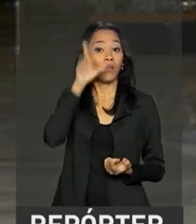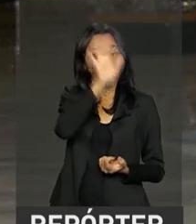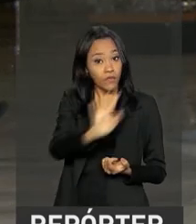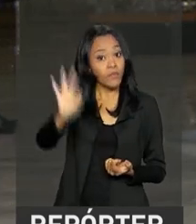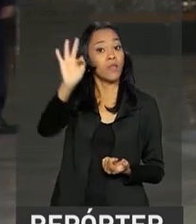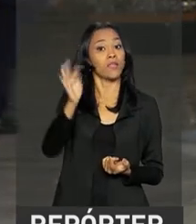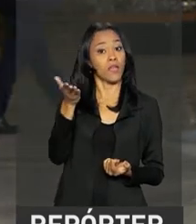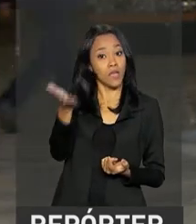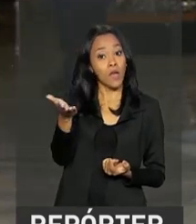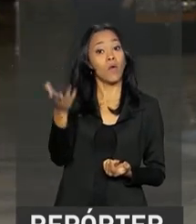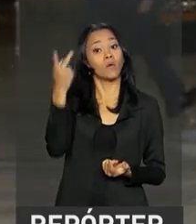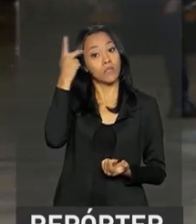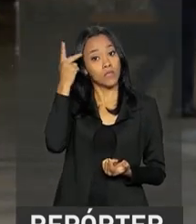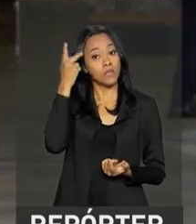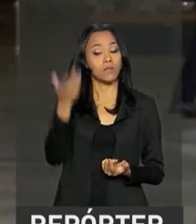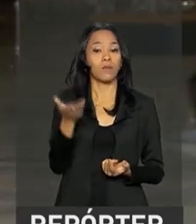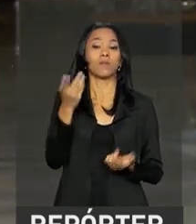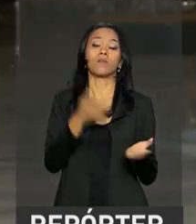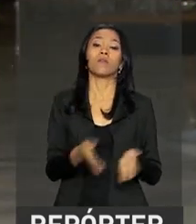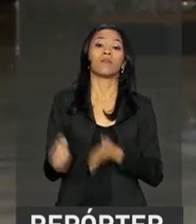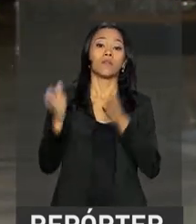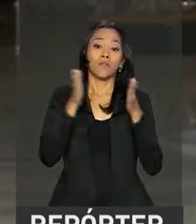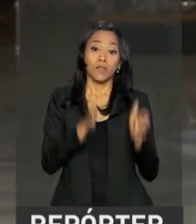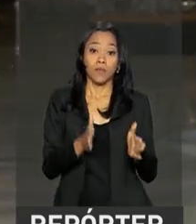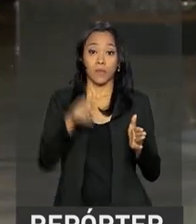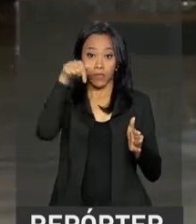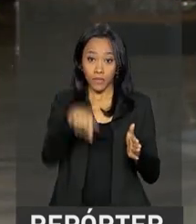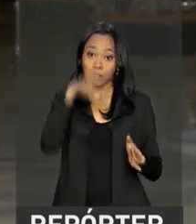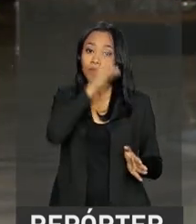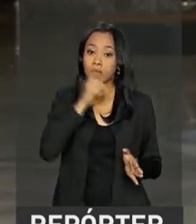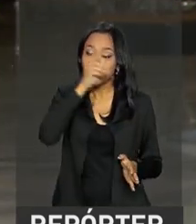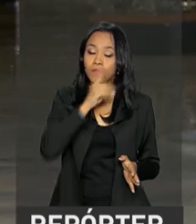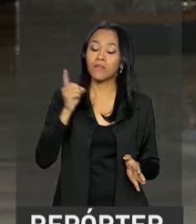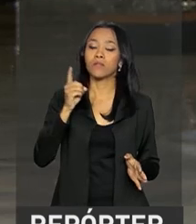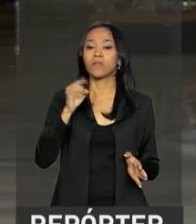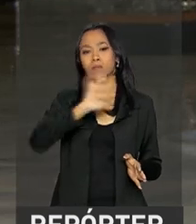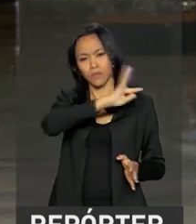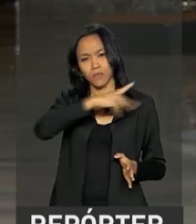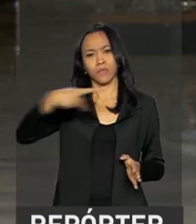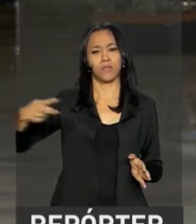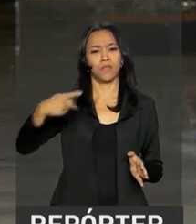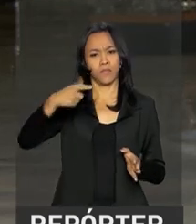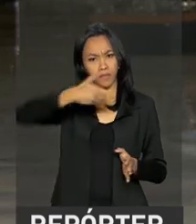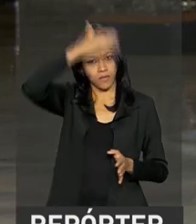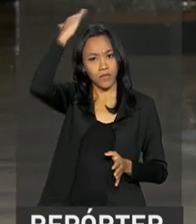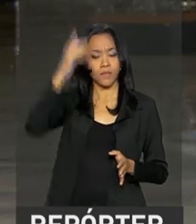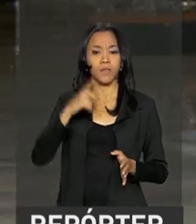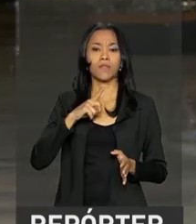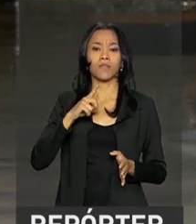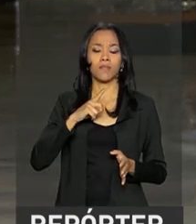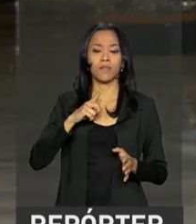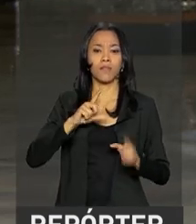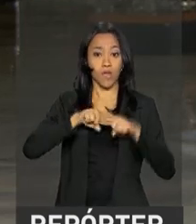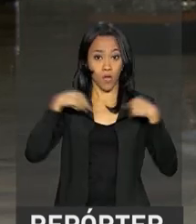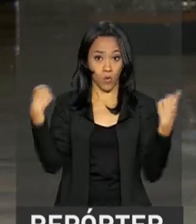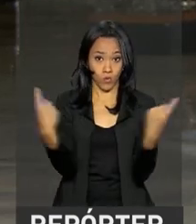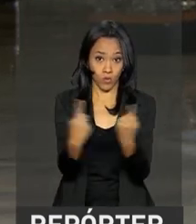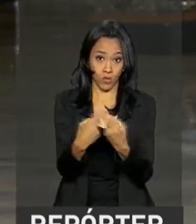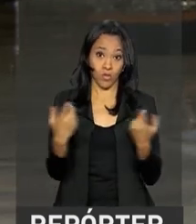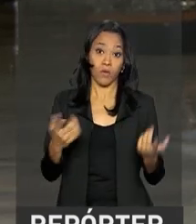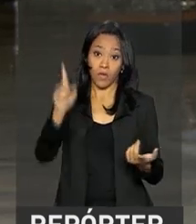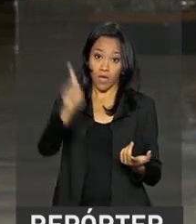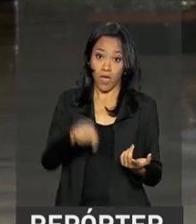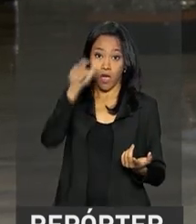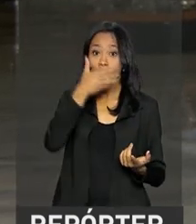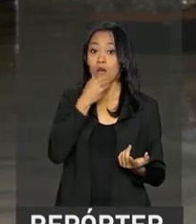DEM, de São Paulo. Bom, e nesse domingo o presidente Michel Temer se reuniu com o deputado federal Arthur Oliveira Maia, que é relator